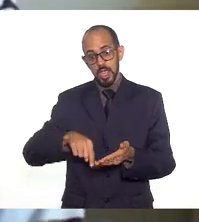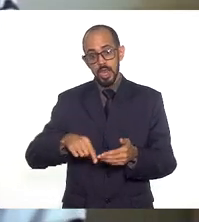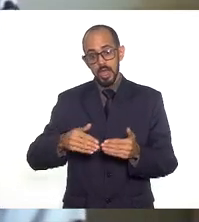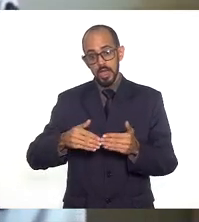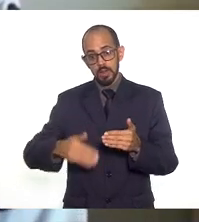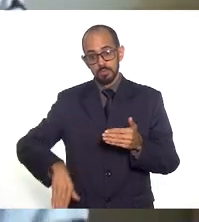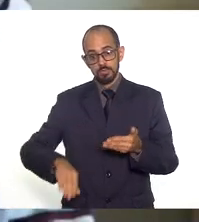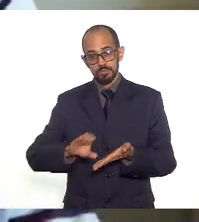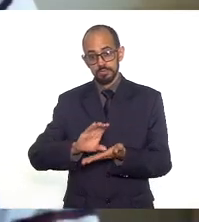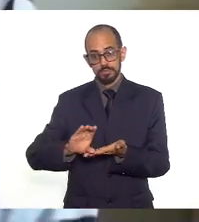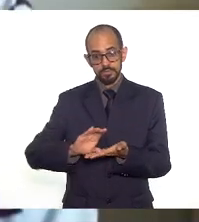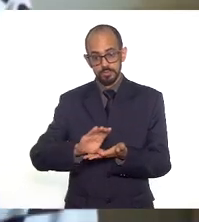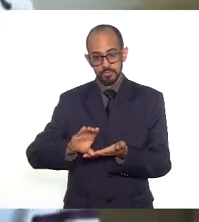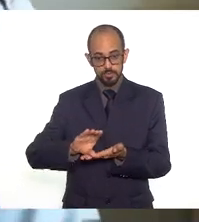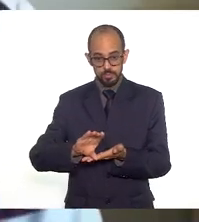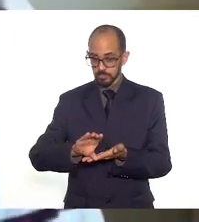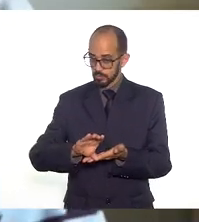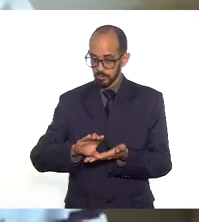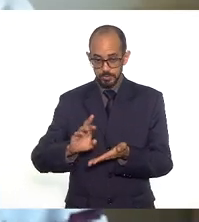uma nuance da